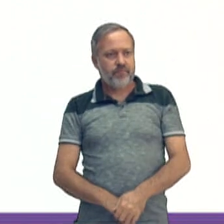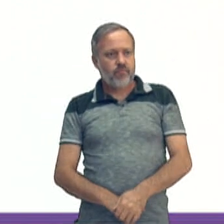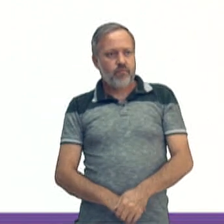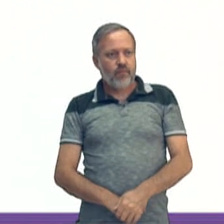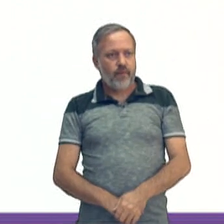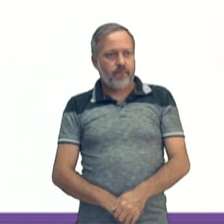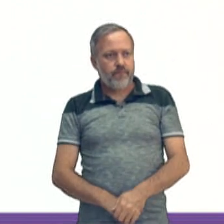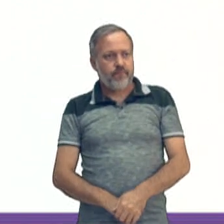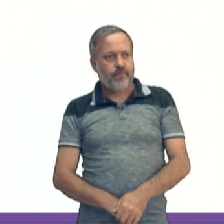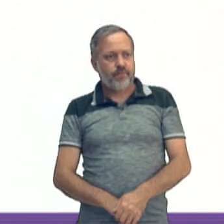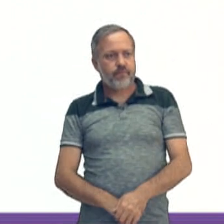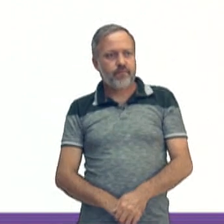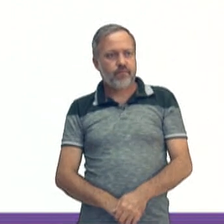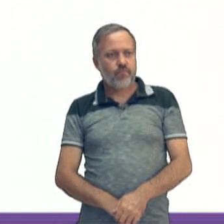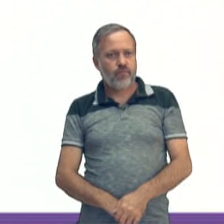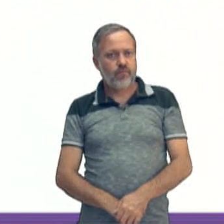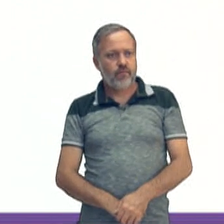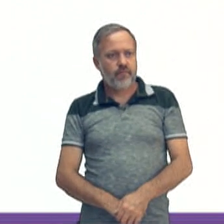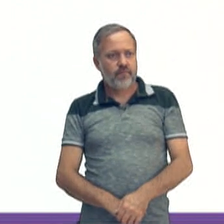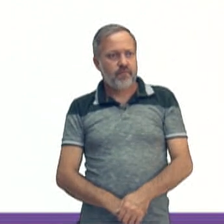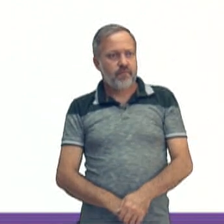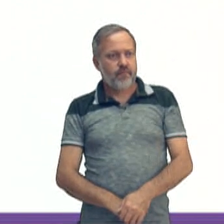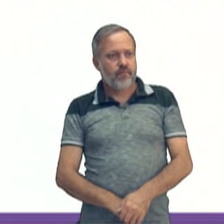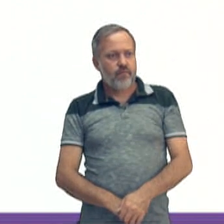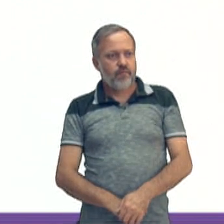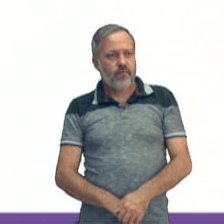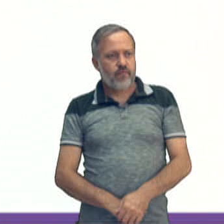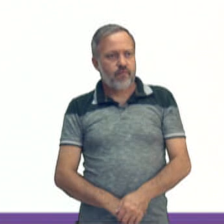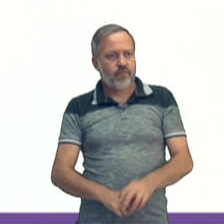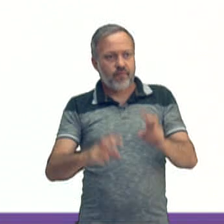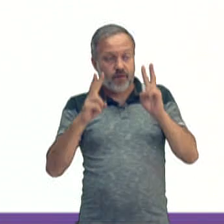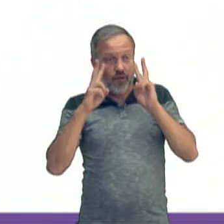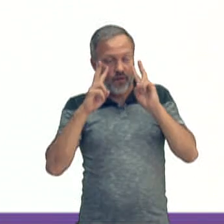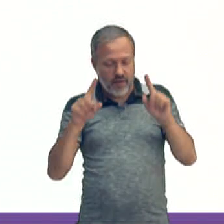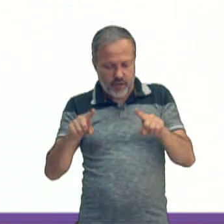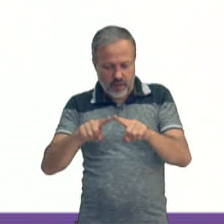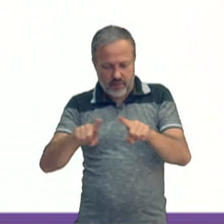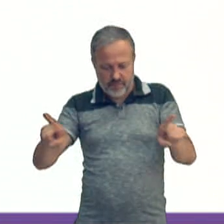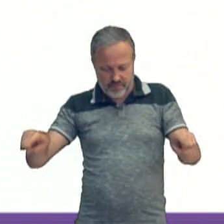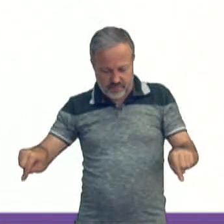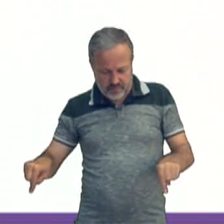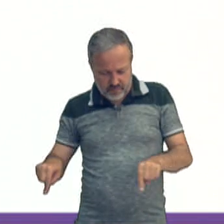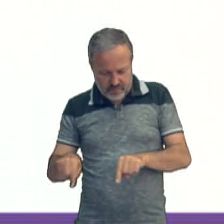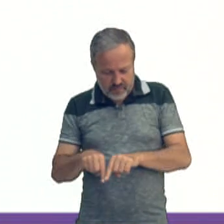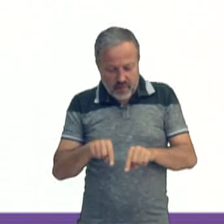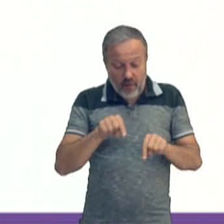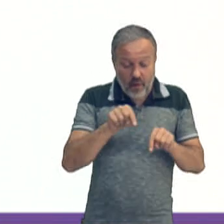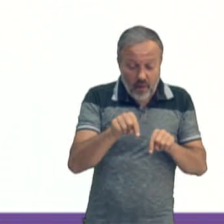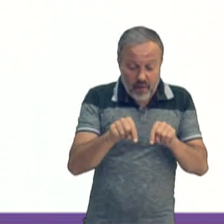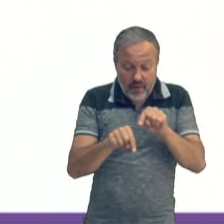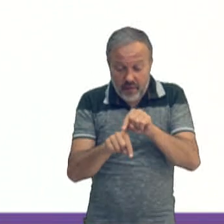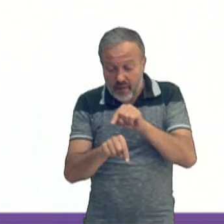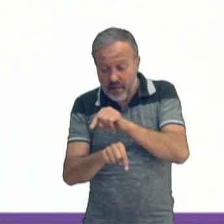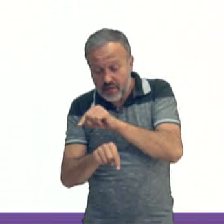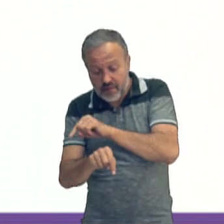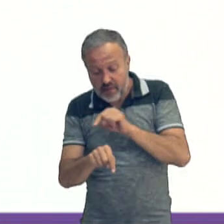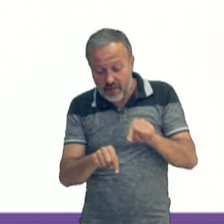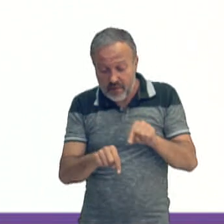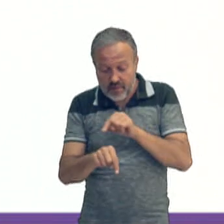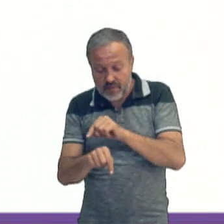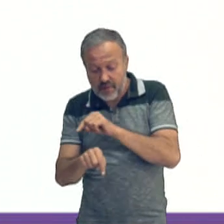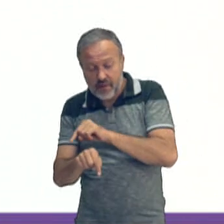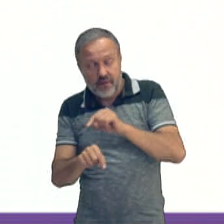Então são, como você pode ver aqui no slide, são furos no chão que vão acompanhando as fases da